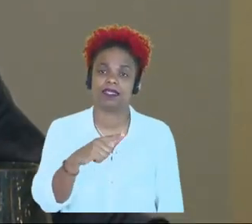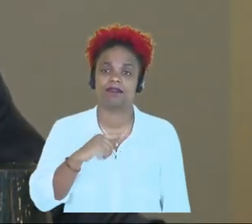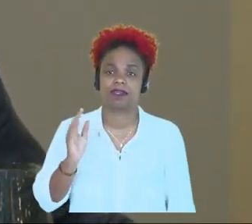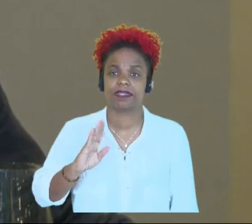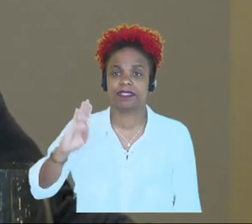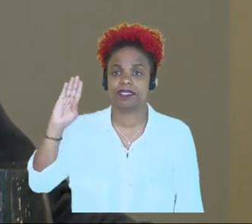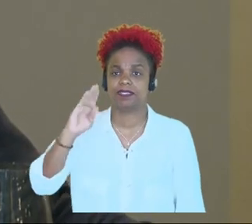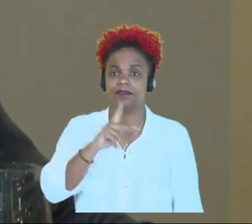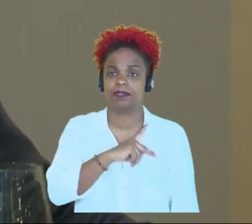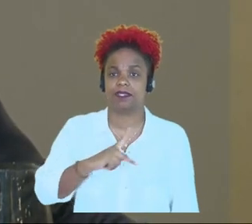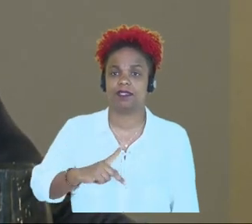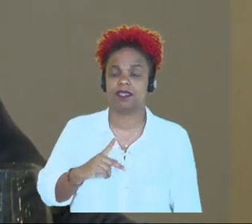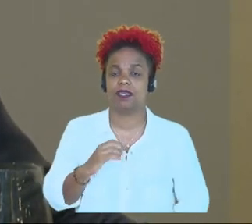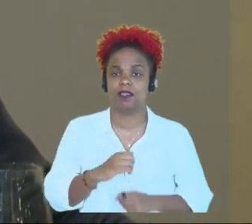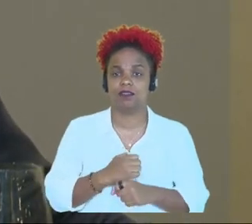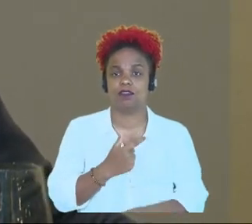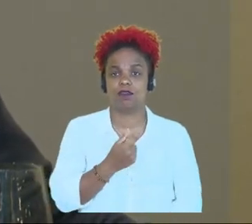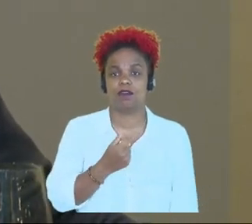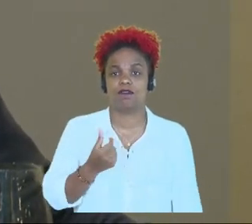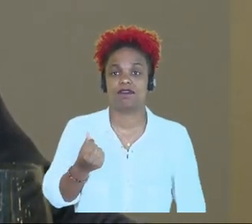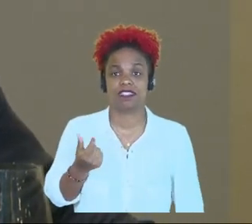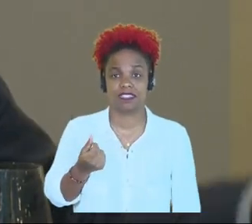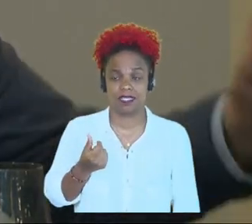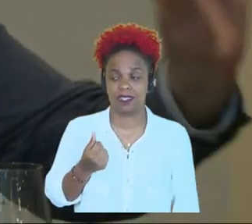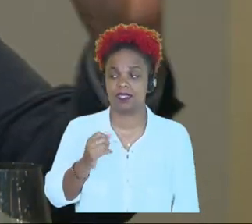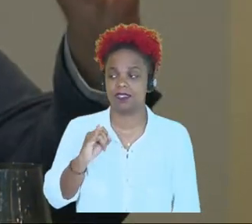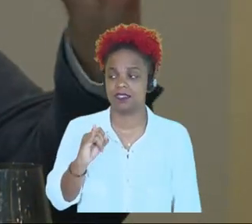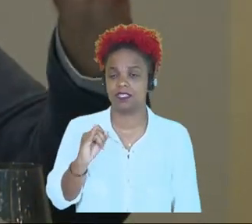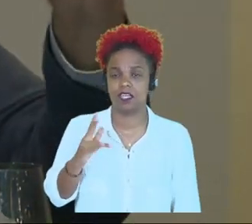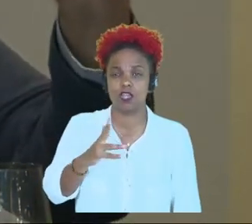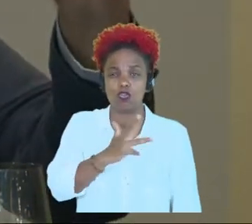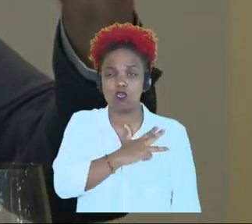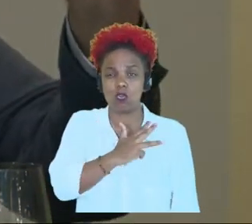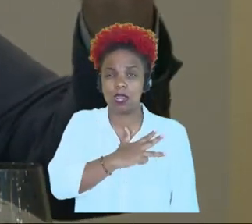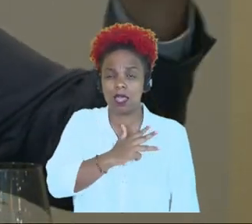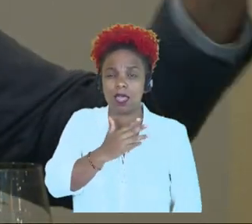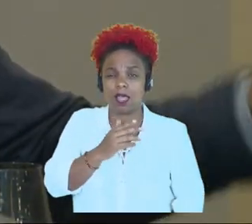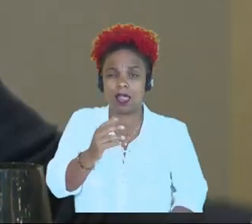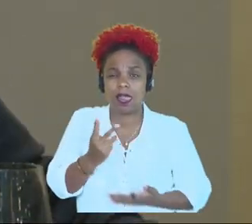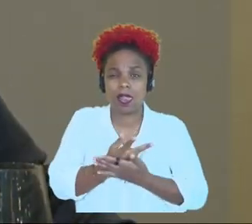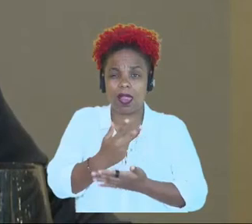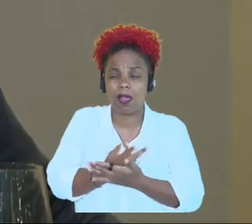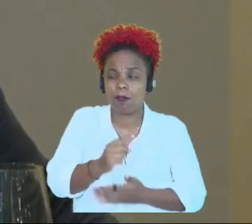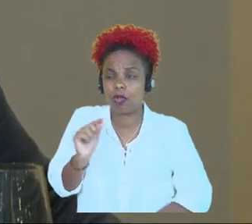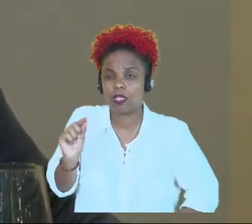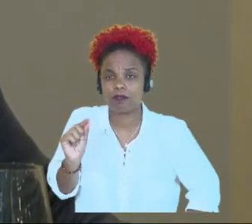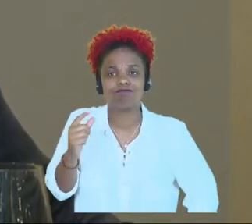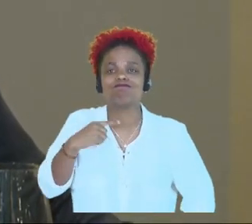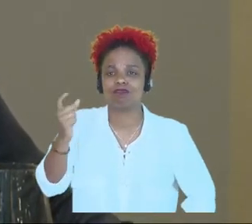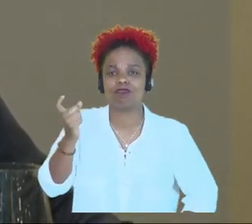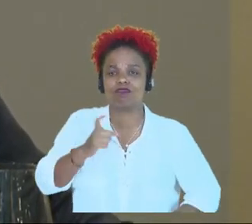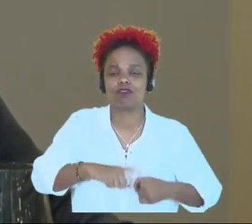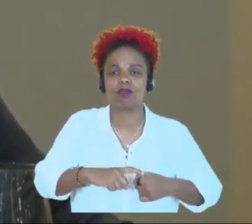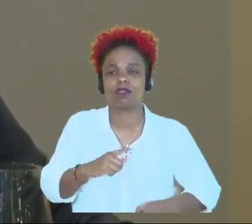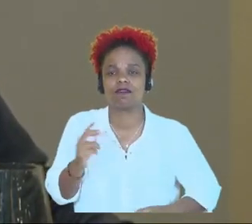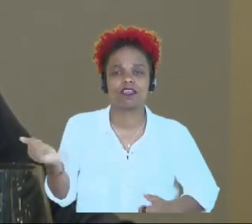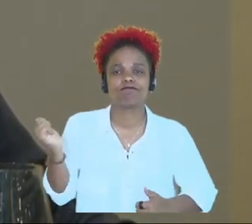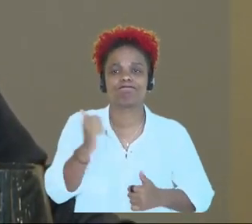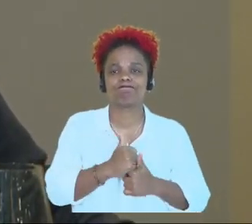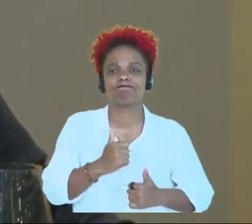candidato à presidência em 2026. Se o Lula errar isto aqui, o Bolsonaro volta à presidência da